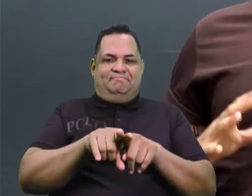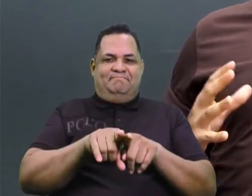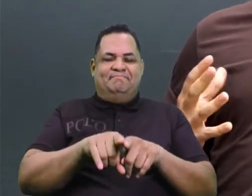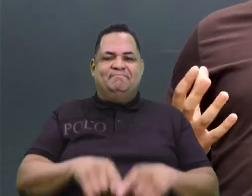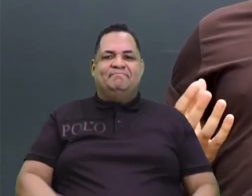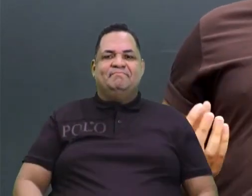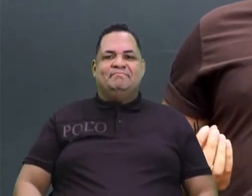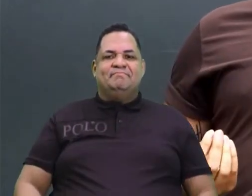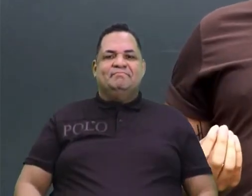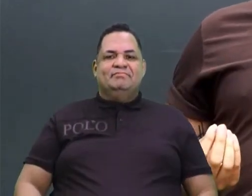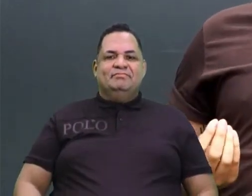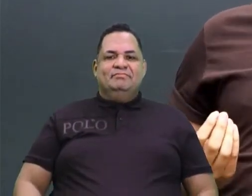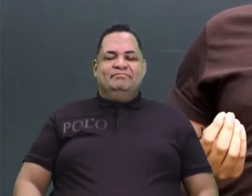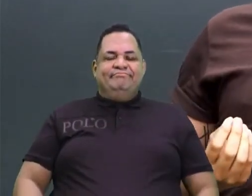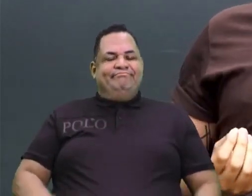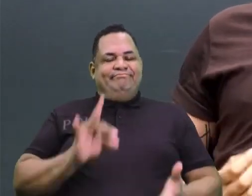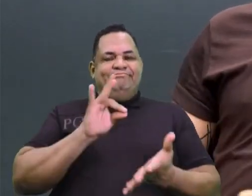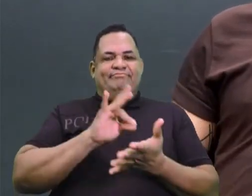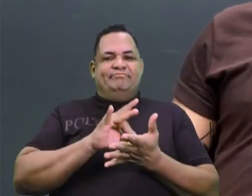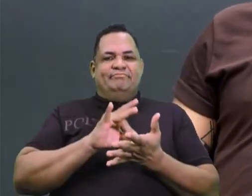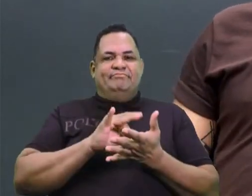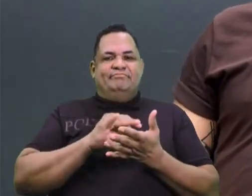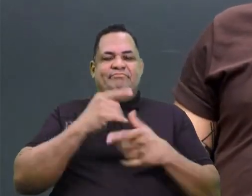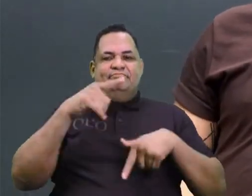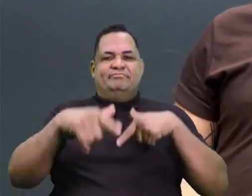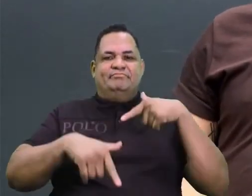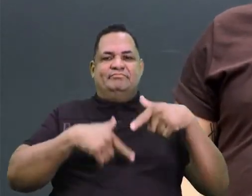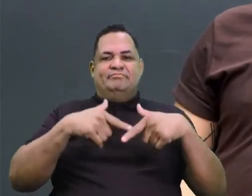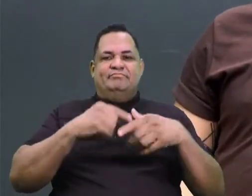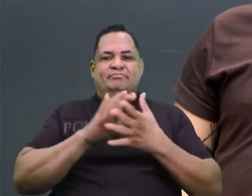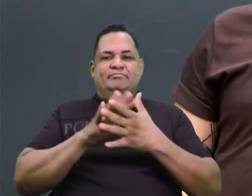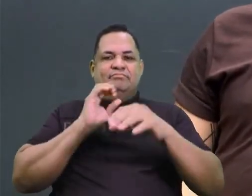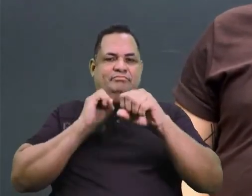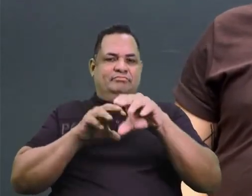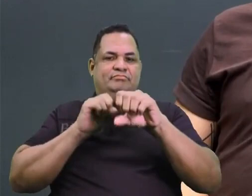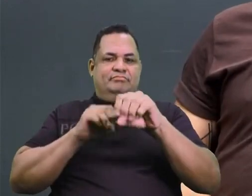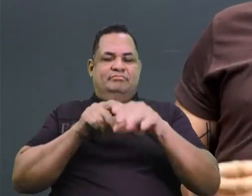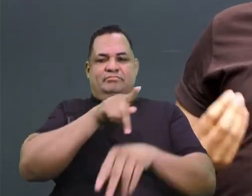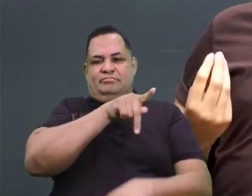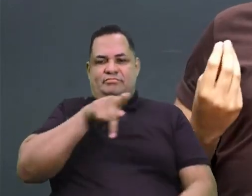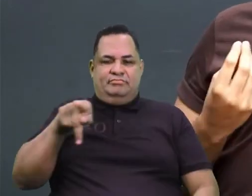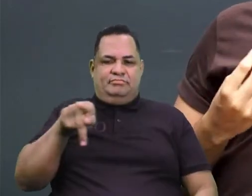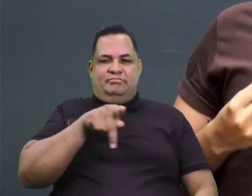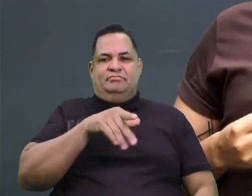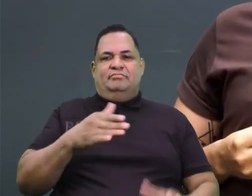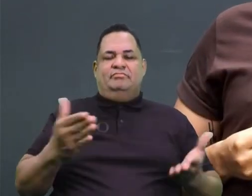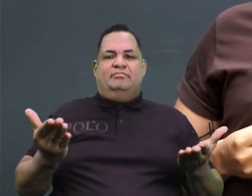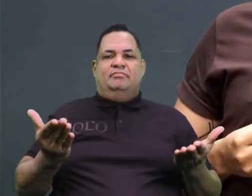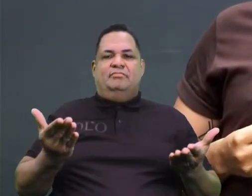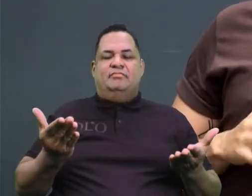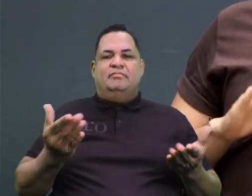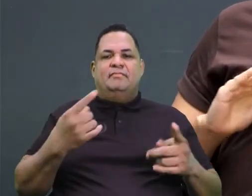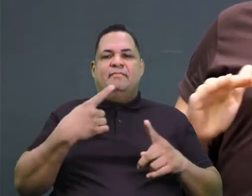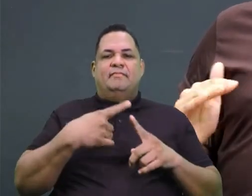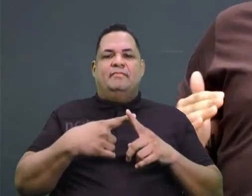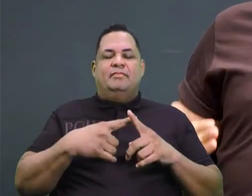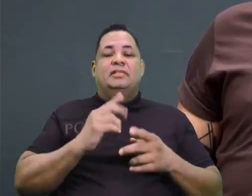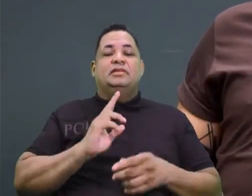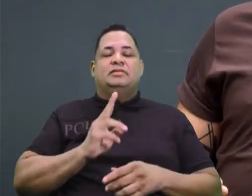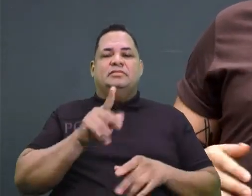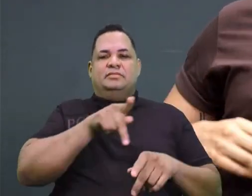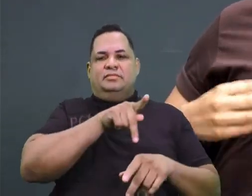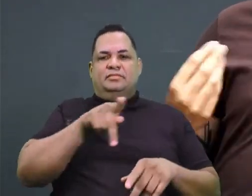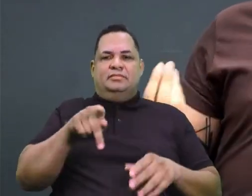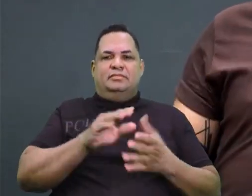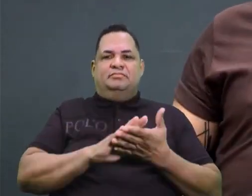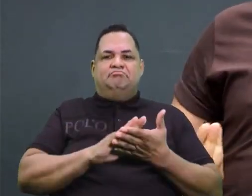Na verdade, não é intérprete. Ela atuou como educadora, né, professora? Porque ela era professora, sempre foi